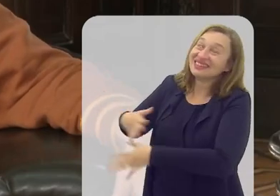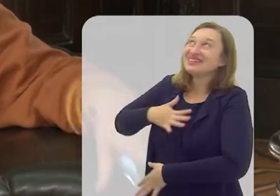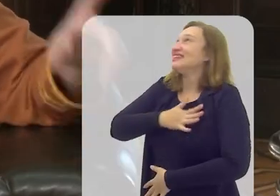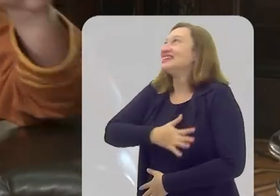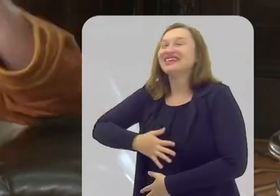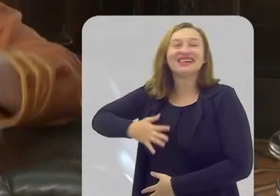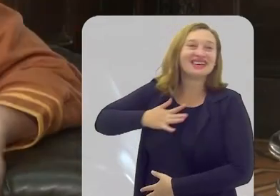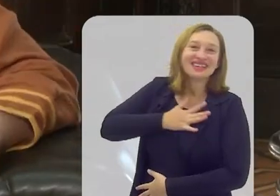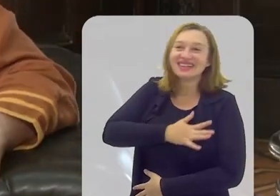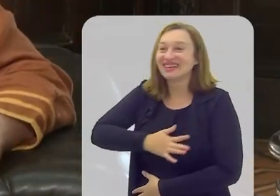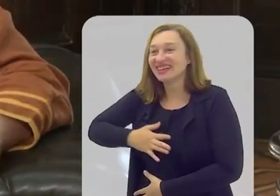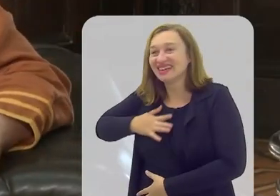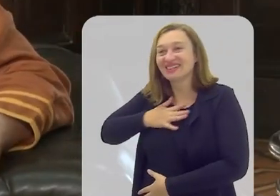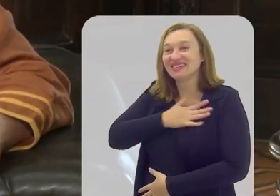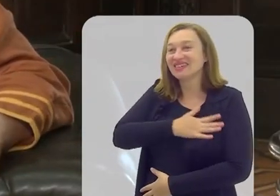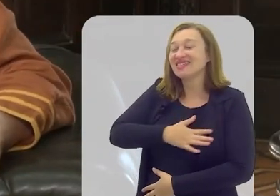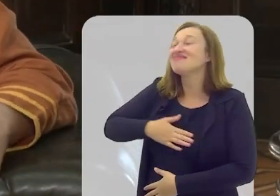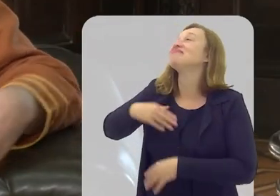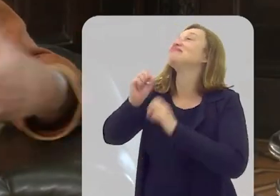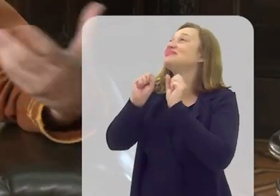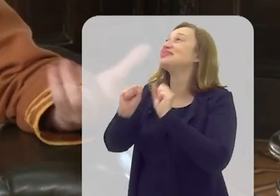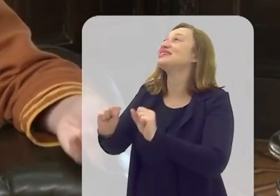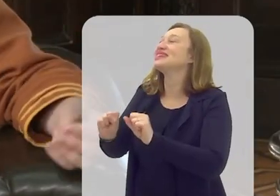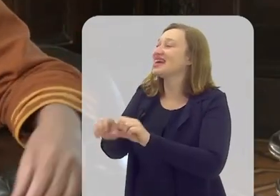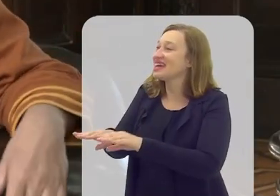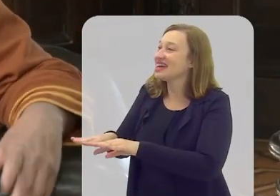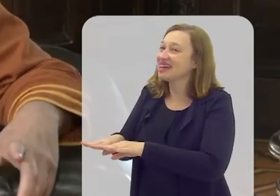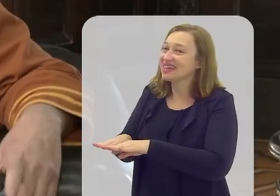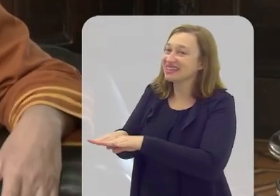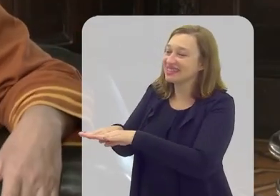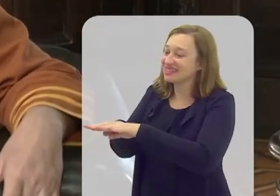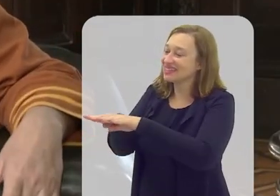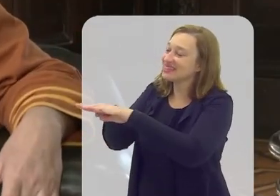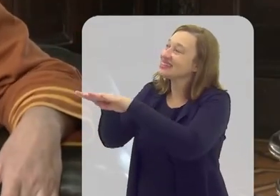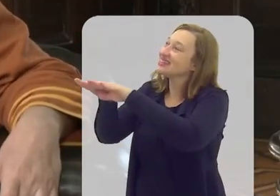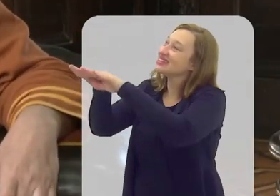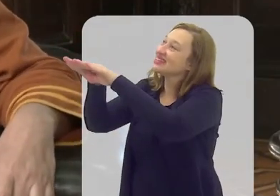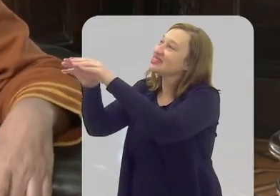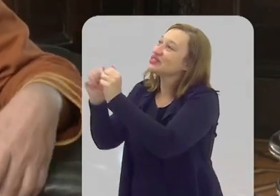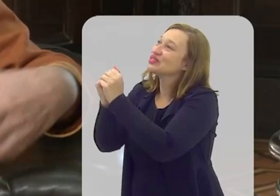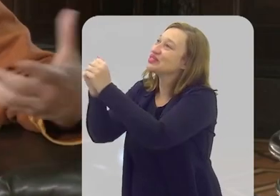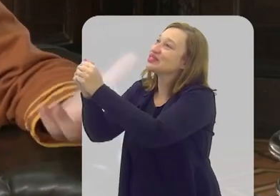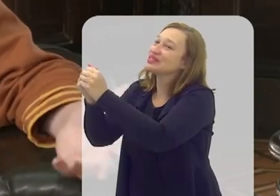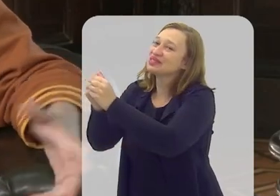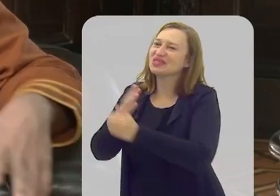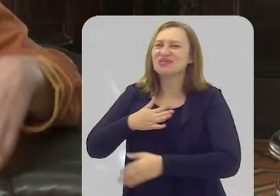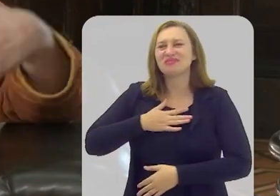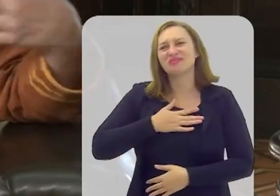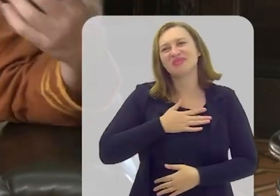comunhão. O meu prazer é poder crescer com os meus